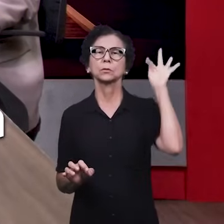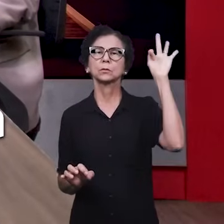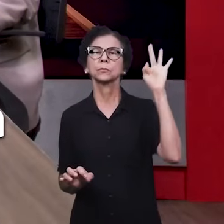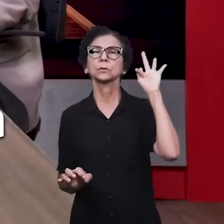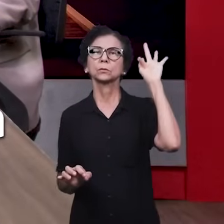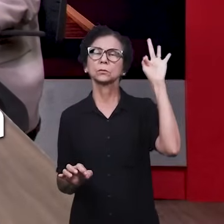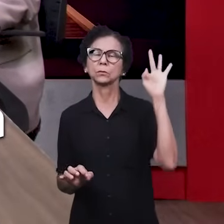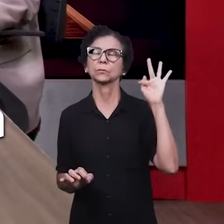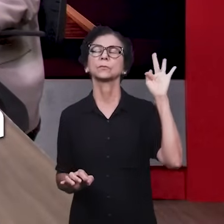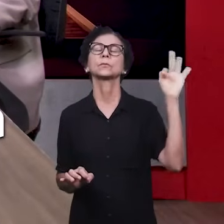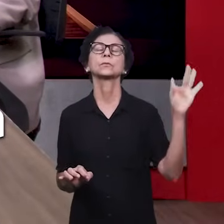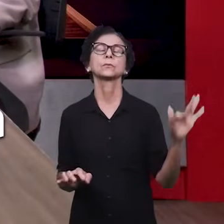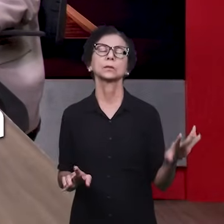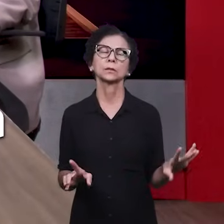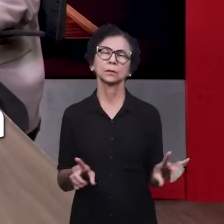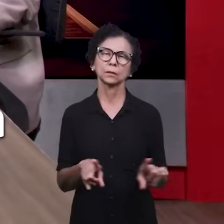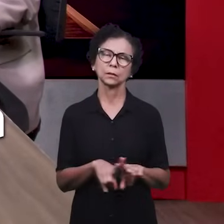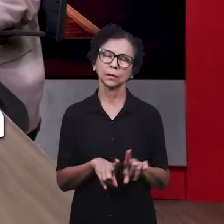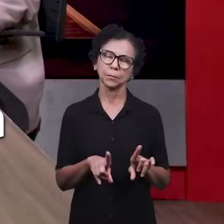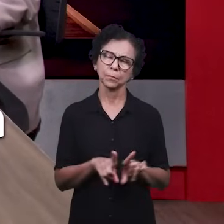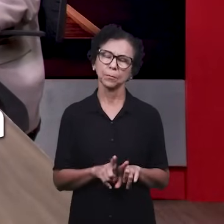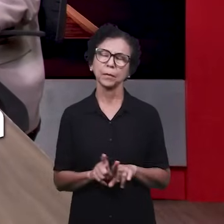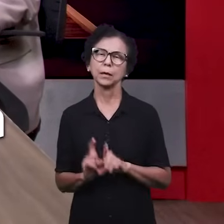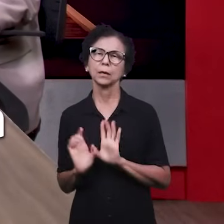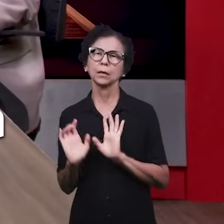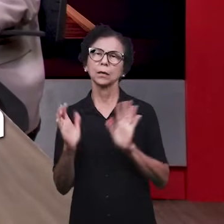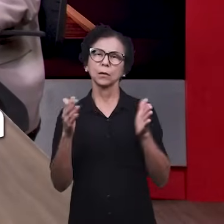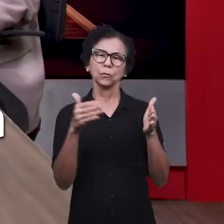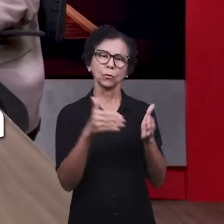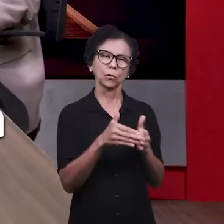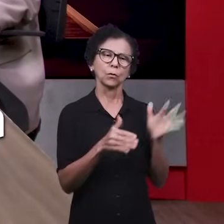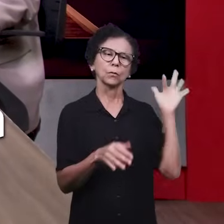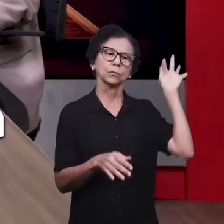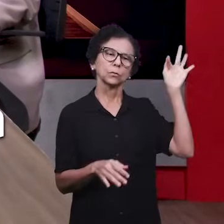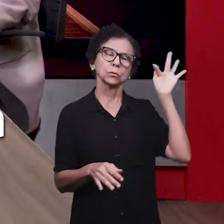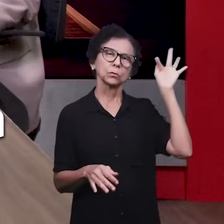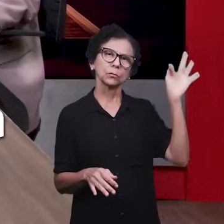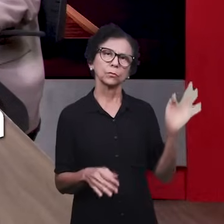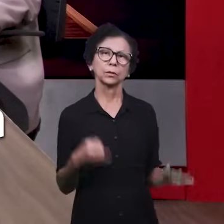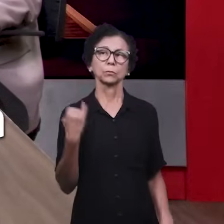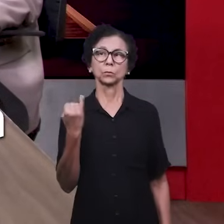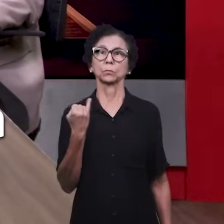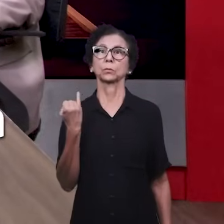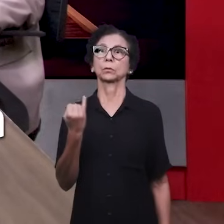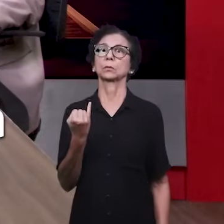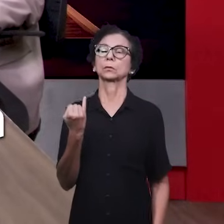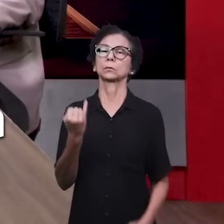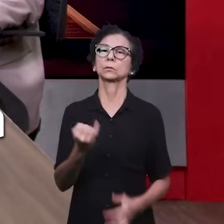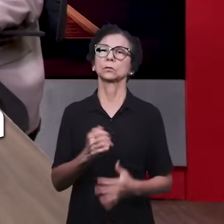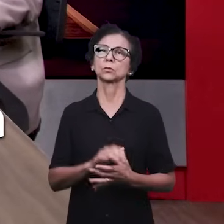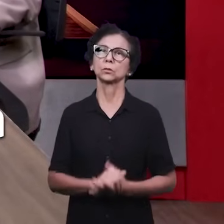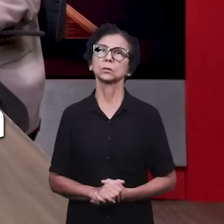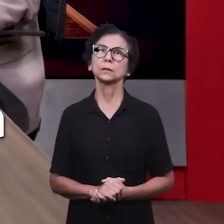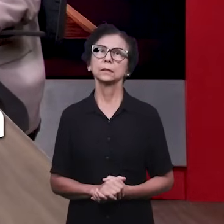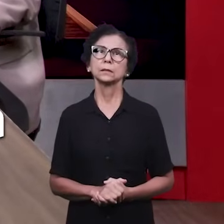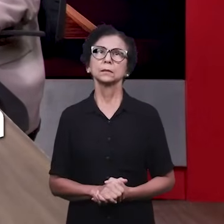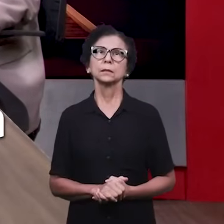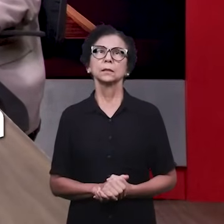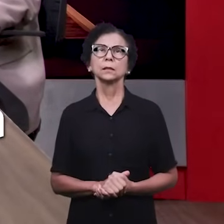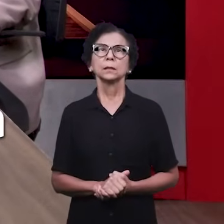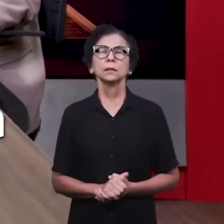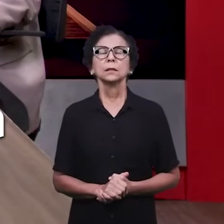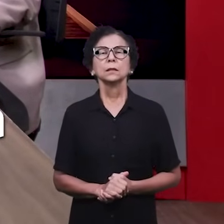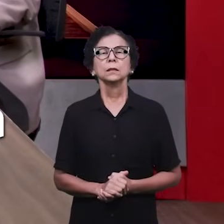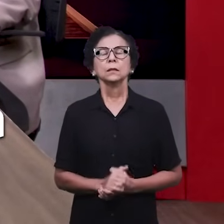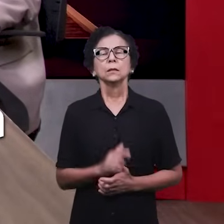filosófico, ele também apresentou. Orígenes também foi para esse lado da filosofia também, achava importante. Aí você vai ver Eusébio de Cesareia.